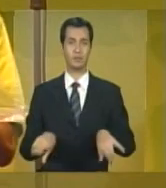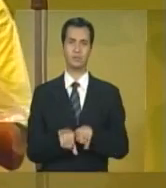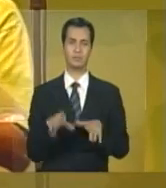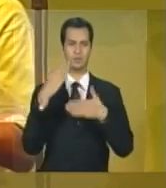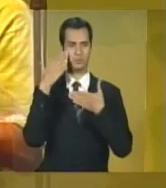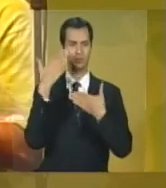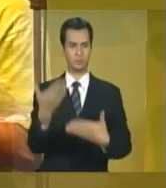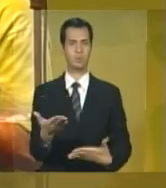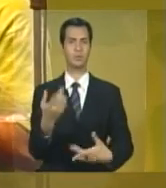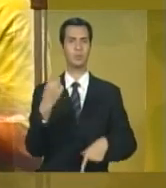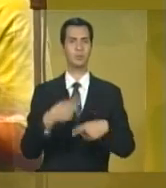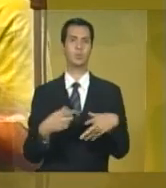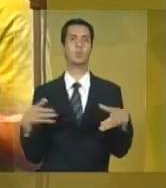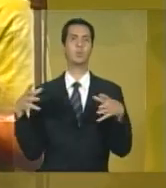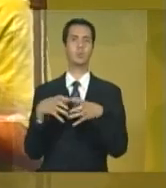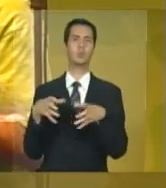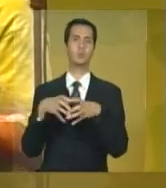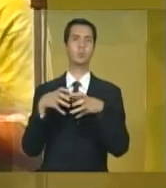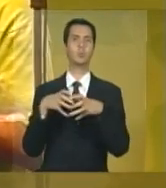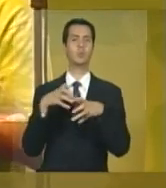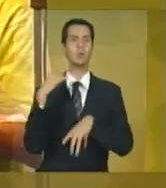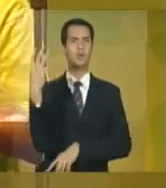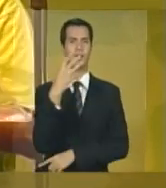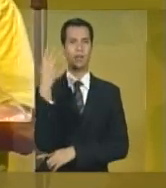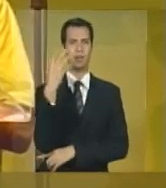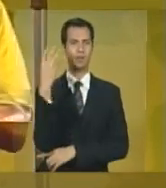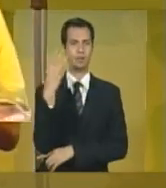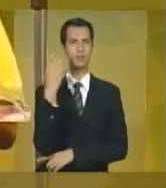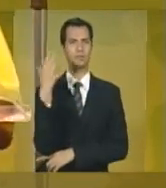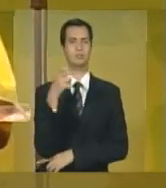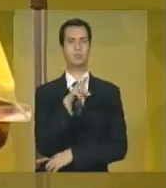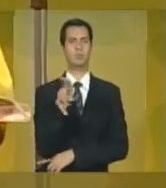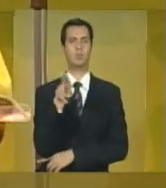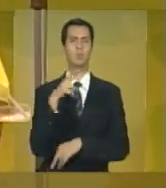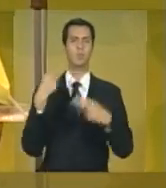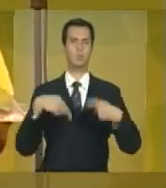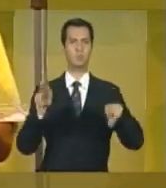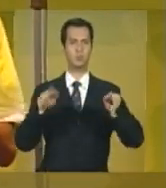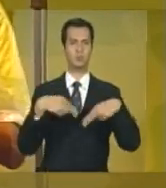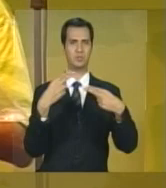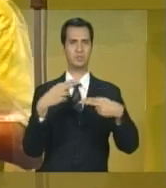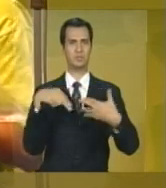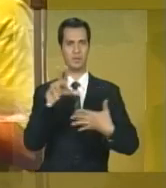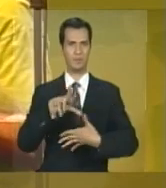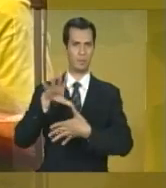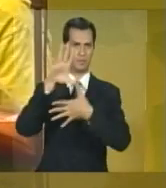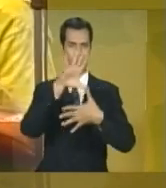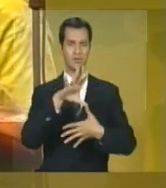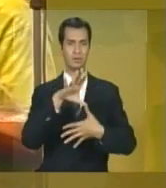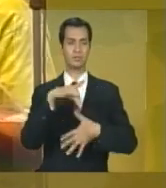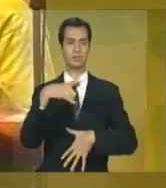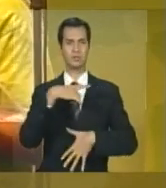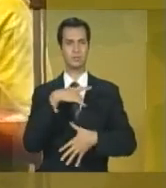os cantantes do Música América que ficaram tocando para vocês, recebendo a nossa